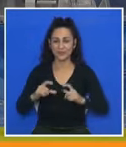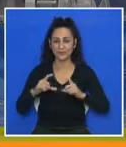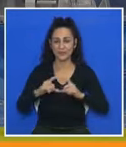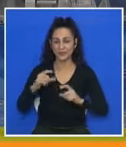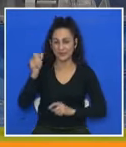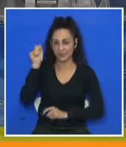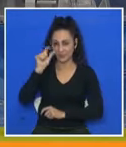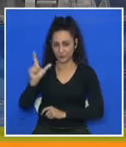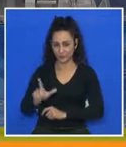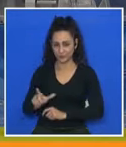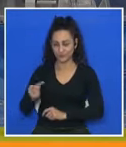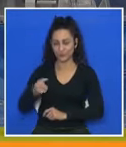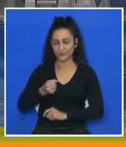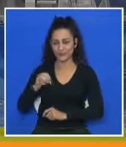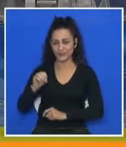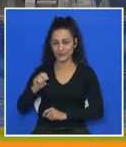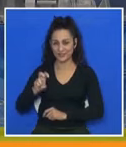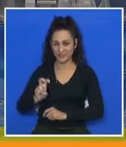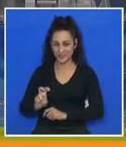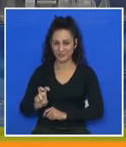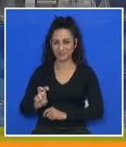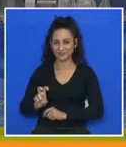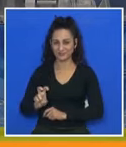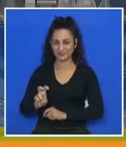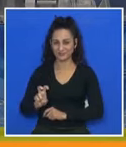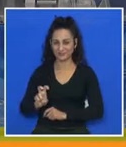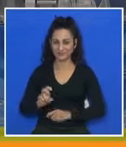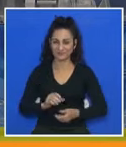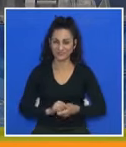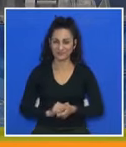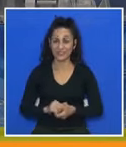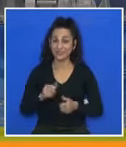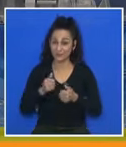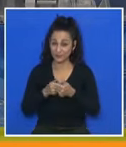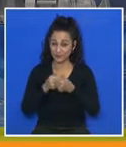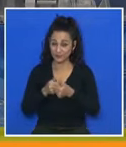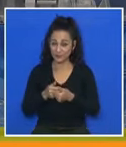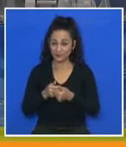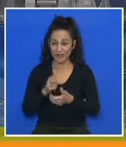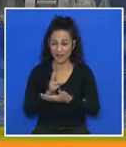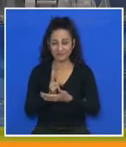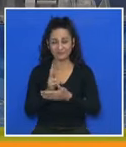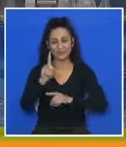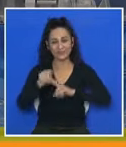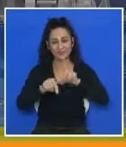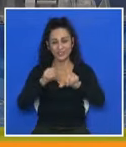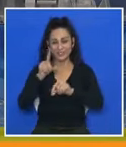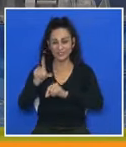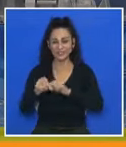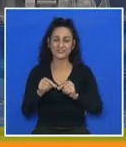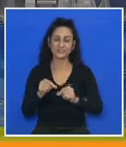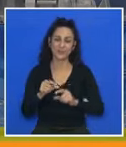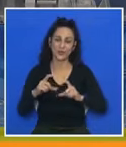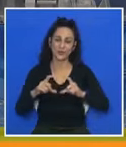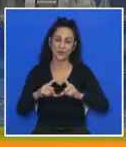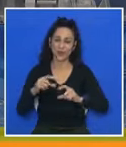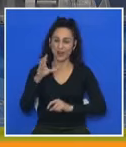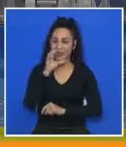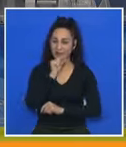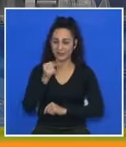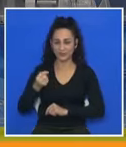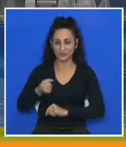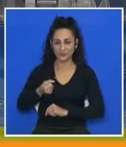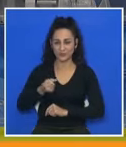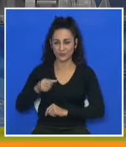05. Azul, 05. Vamos seguir sorteando. Bola laranja,